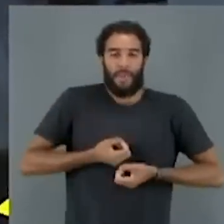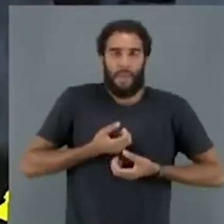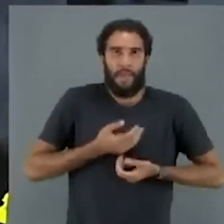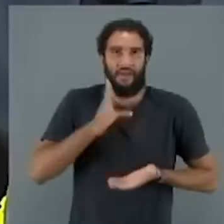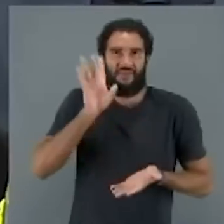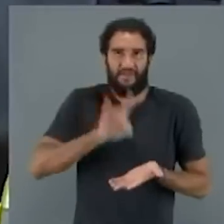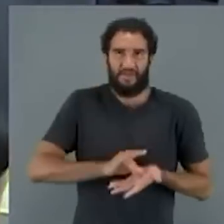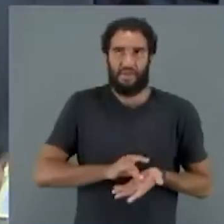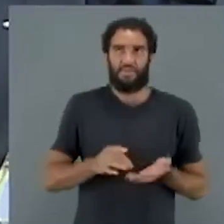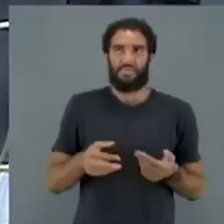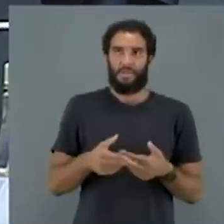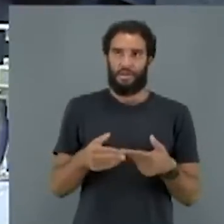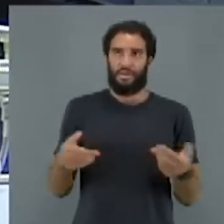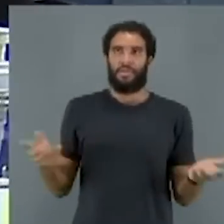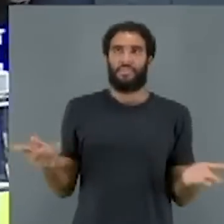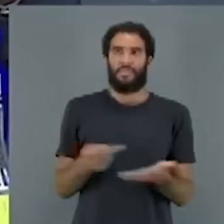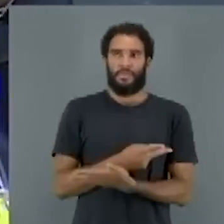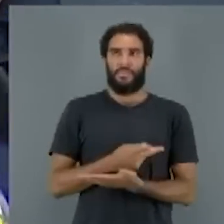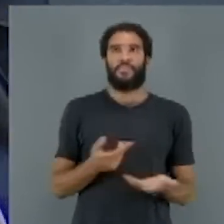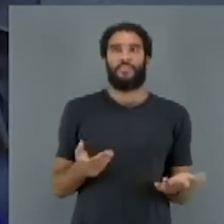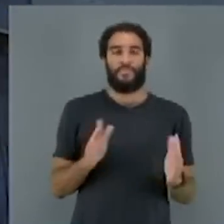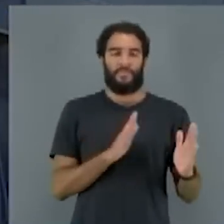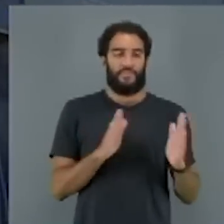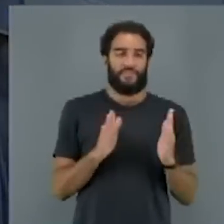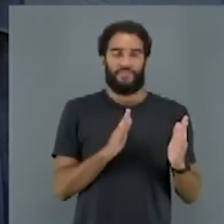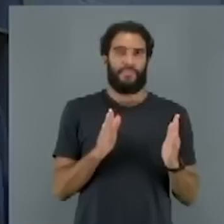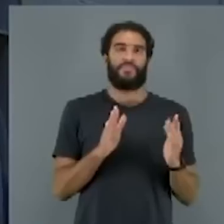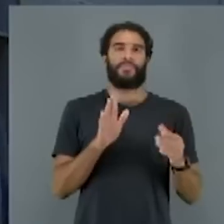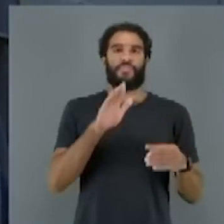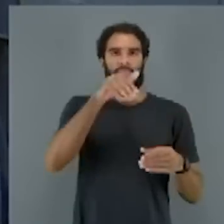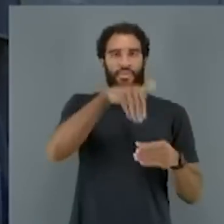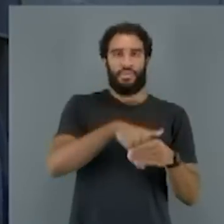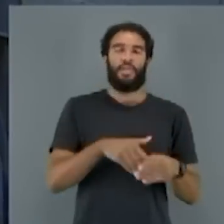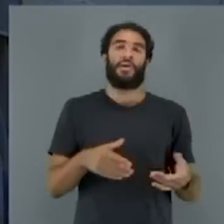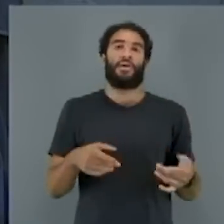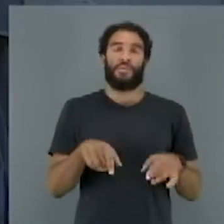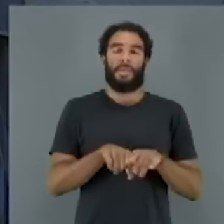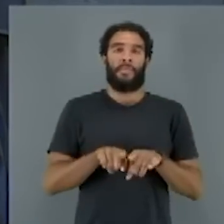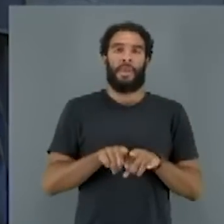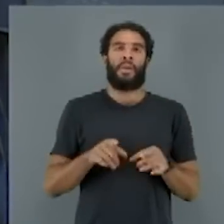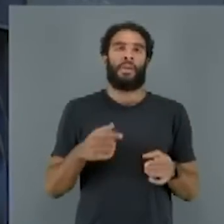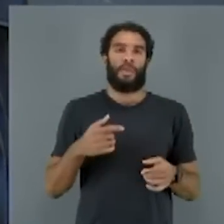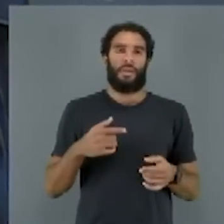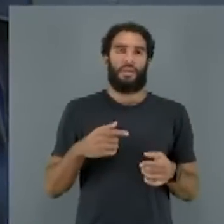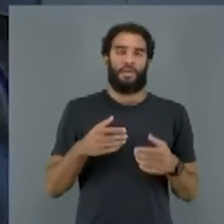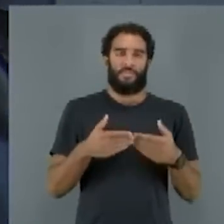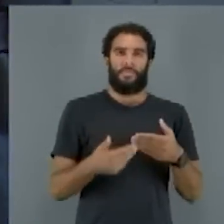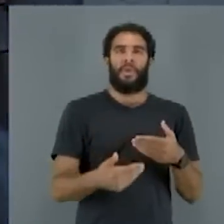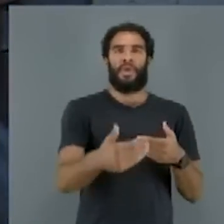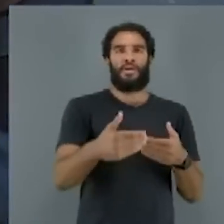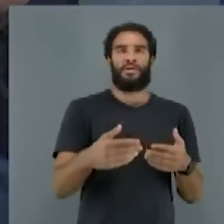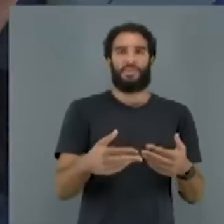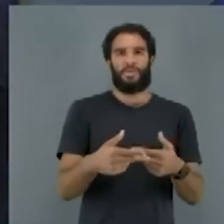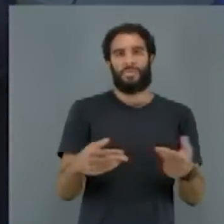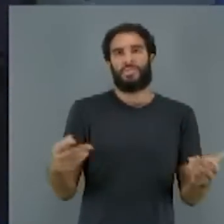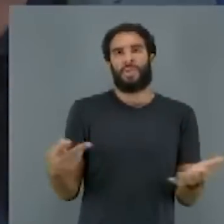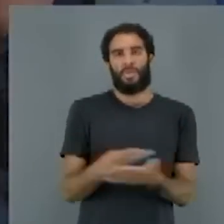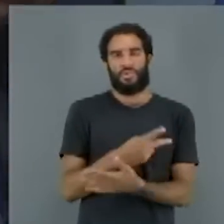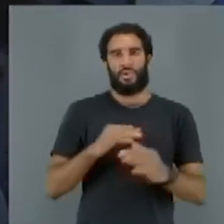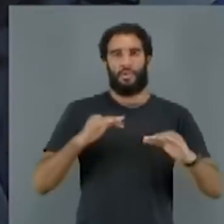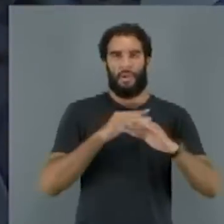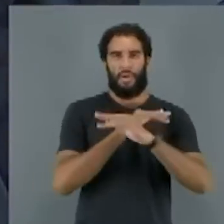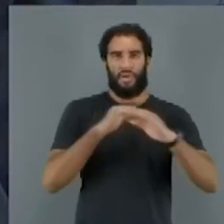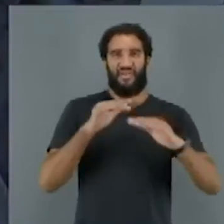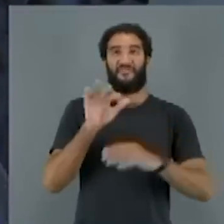acerca dos fatos do período eleitoral e o pós-período eleitoral em razão dos bloqueios nas rodovias